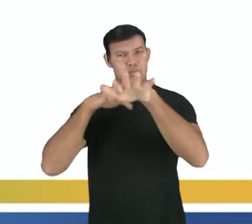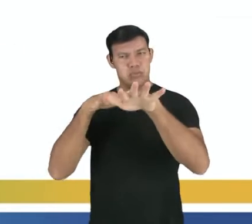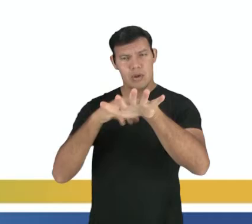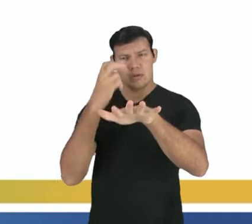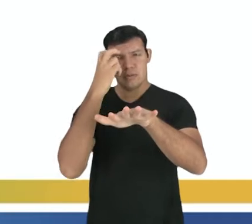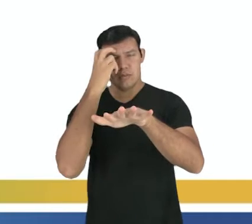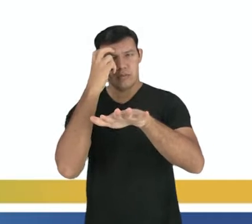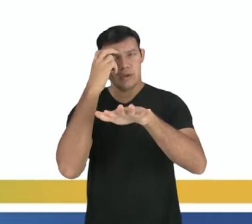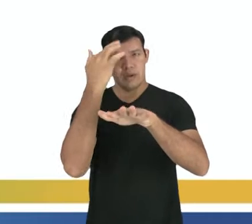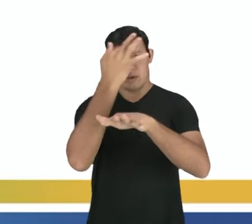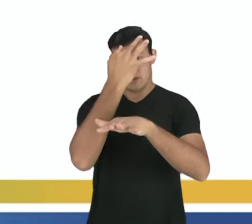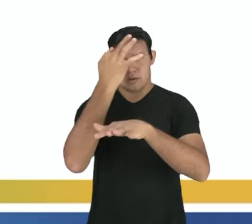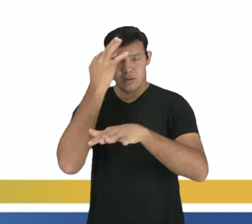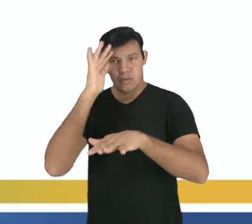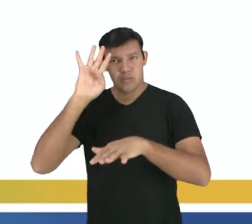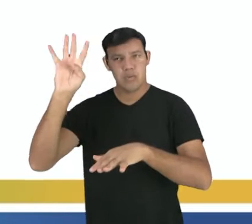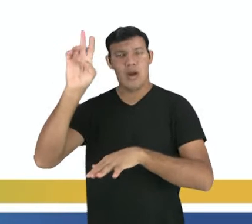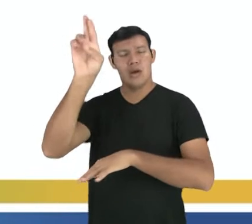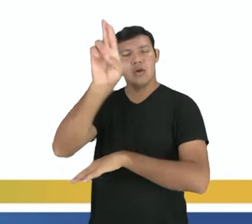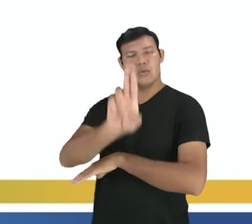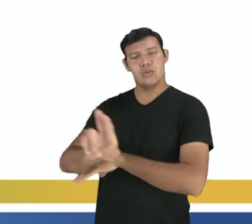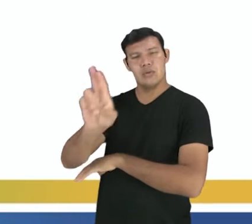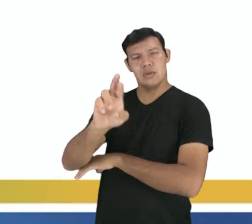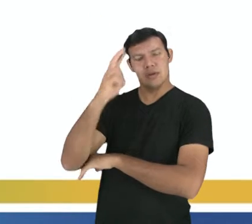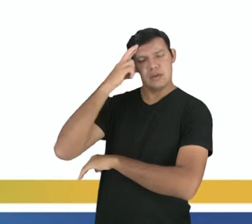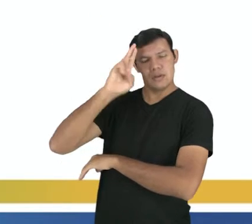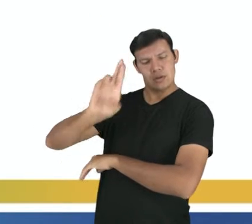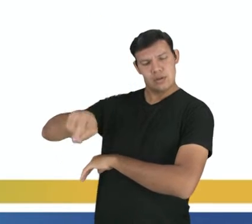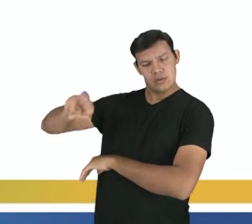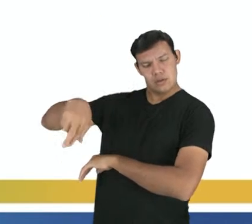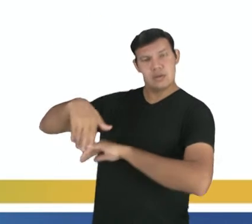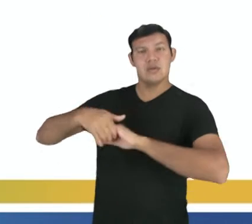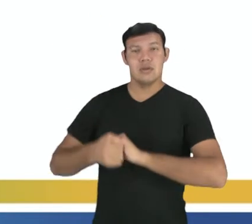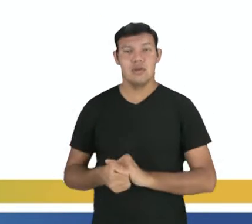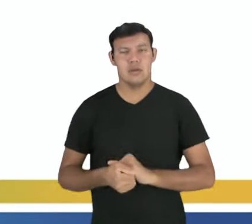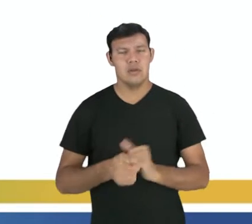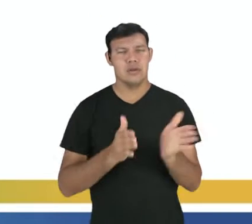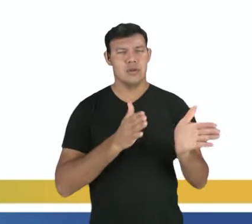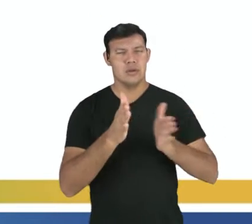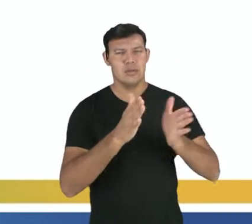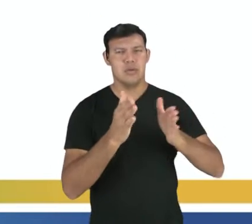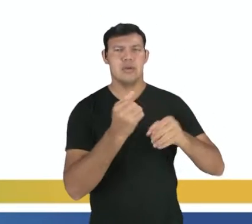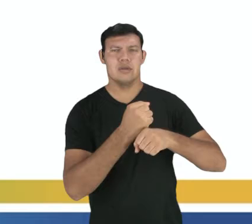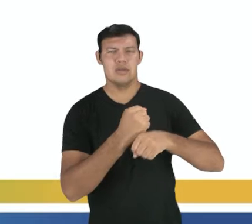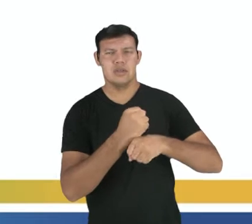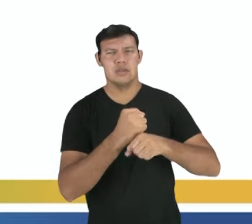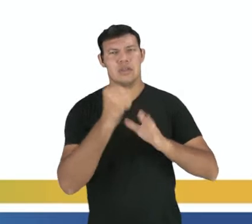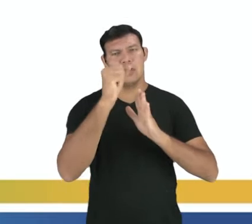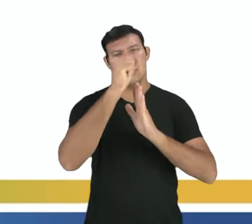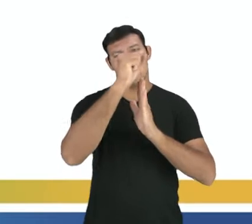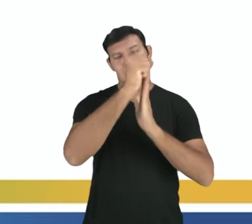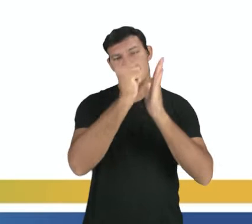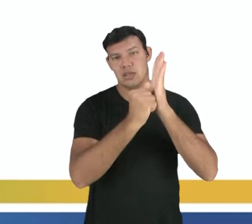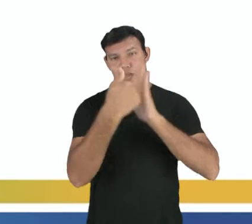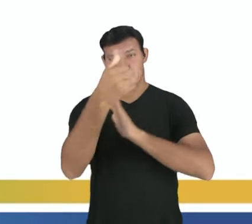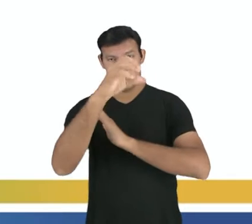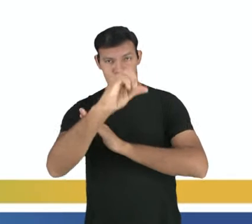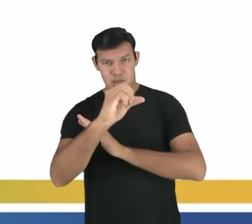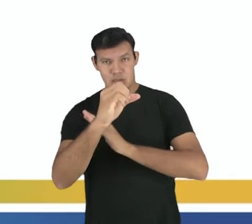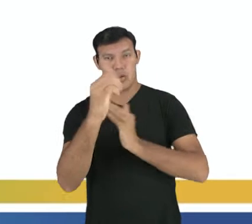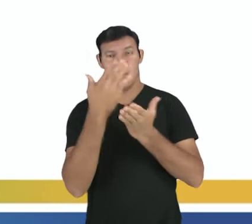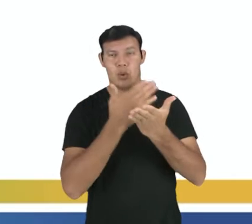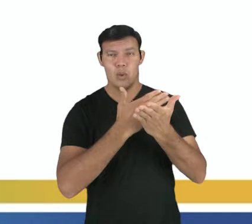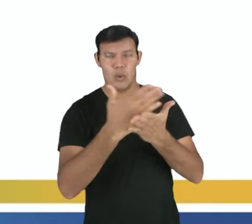intelectual e filosófico baseado que na razão, tá? Ele durou até meados do século XIX, quando começa